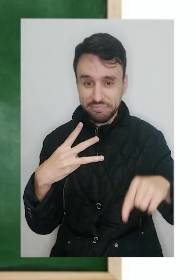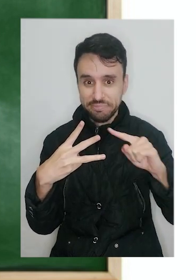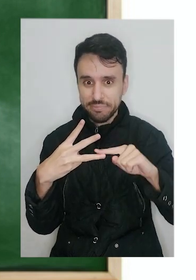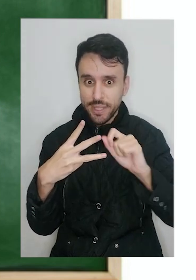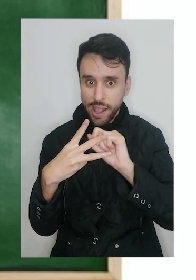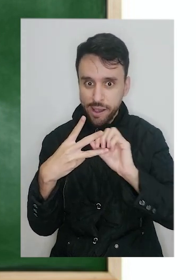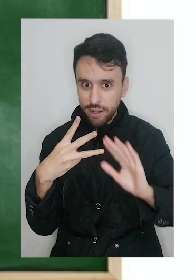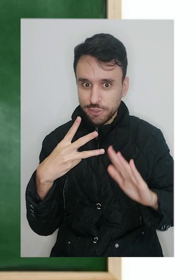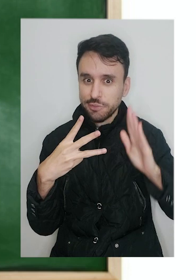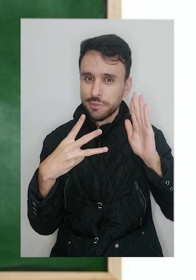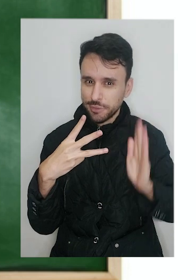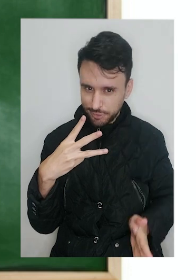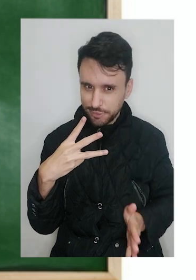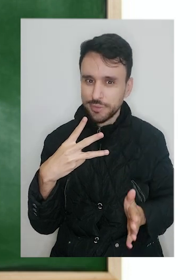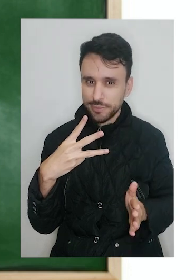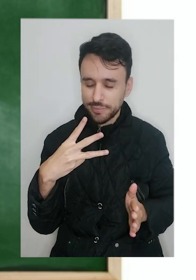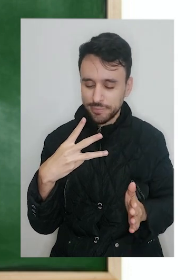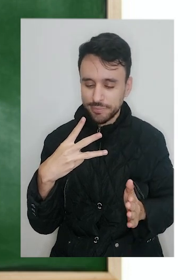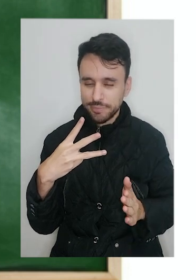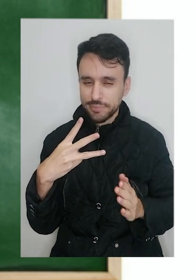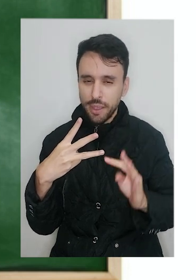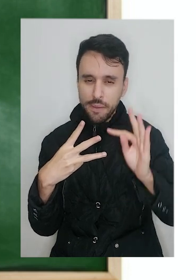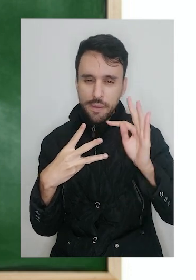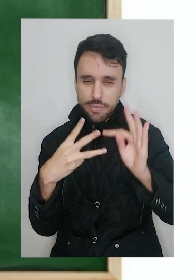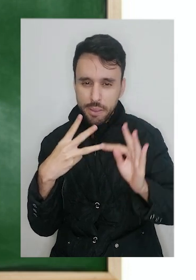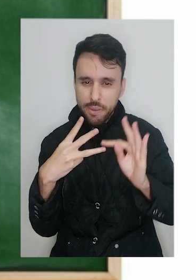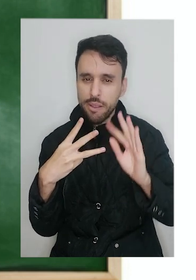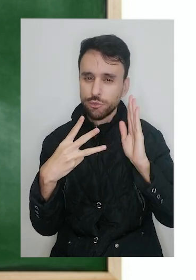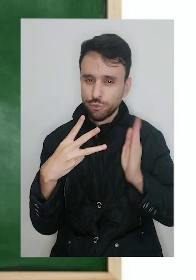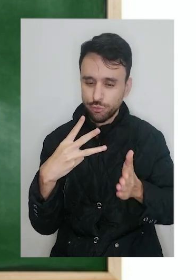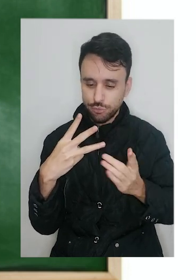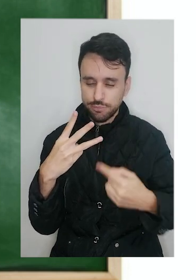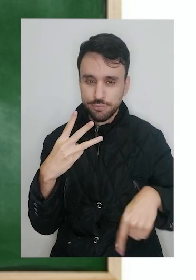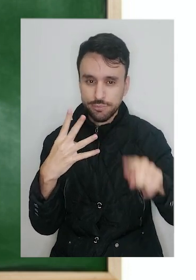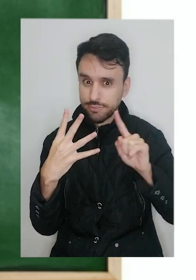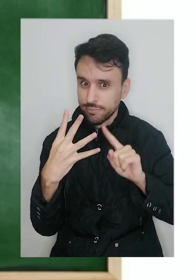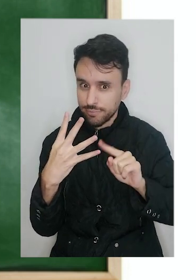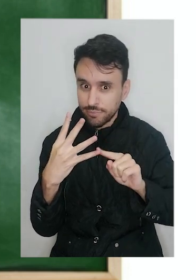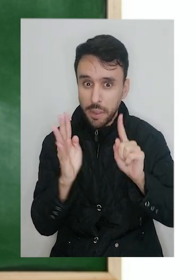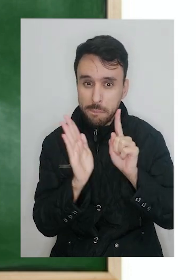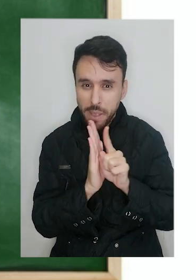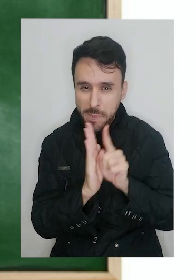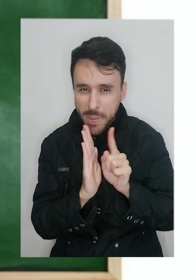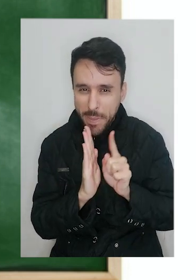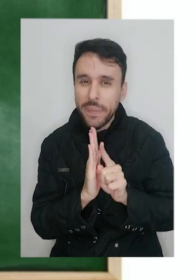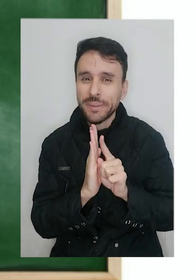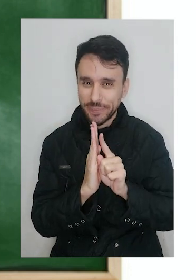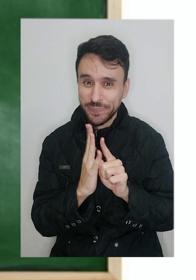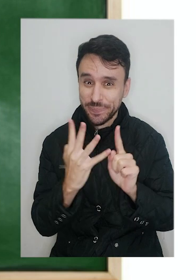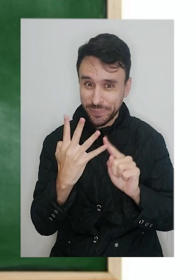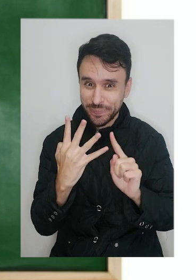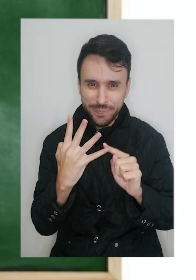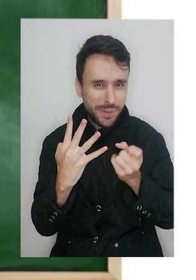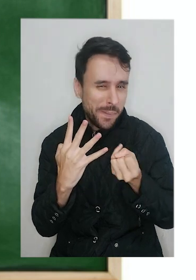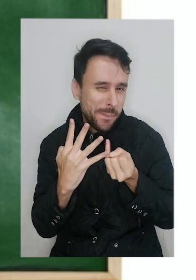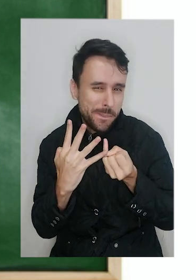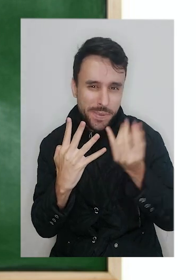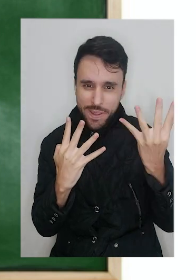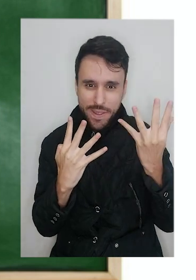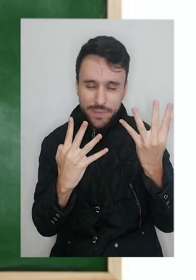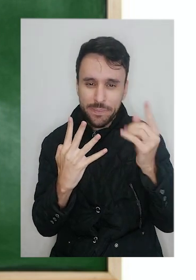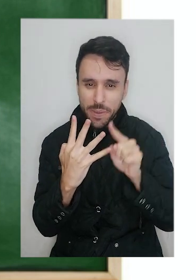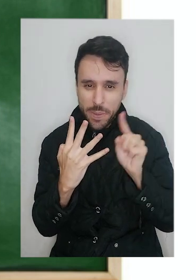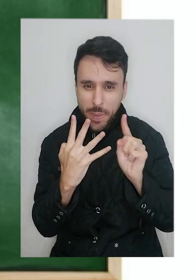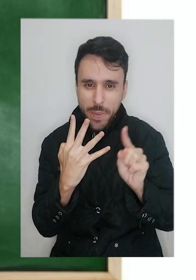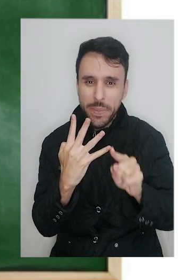atividade? Sim, né? Fizemos atividade da temperatura. E tivemos um quiz. Fizemos um quiz com várias e